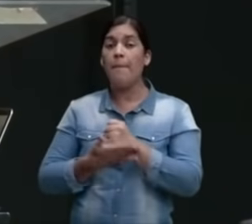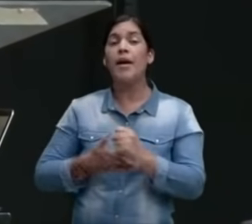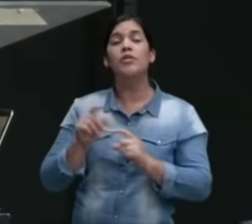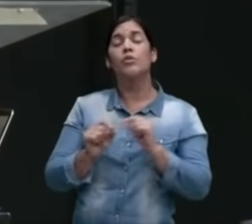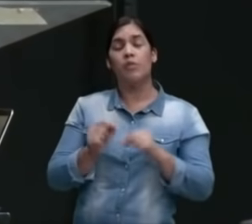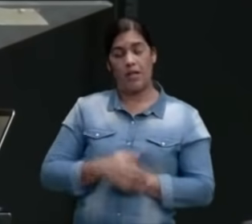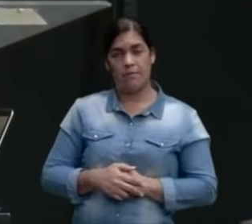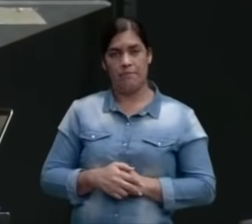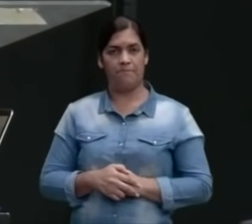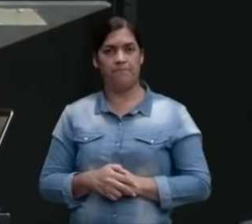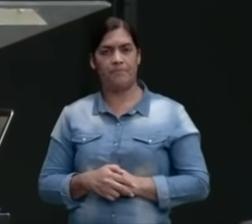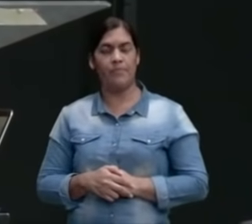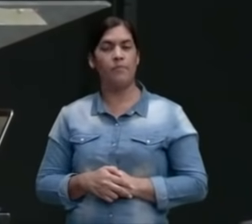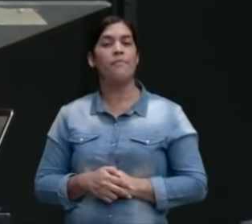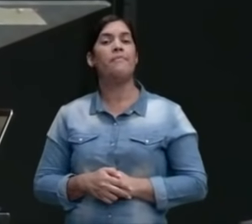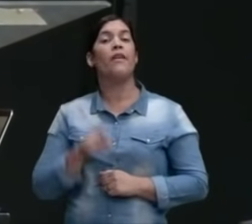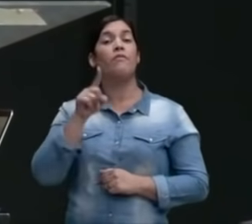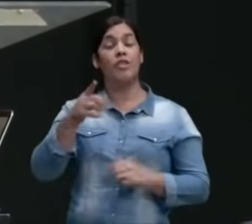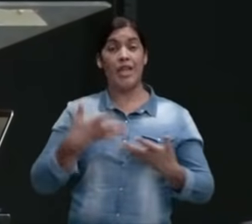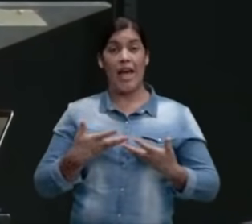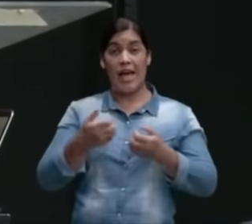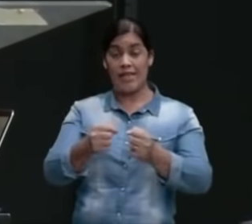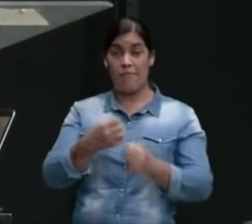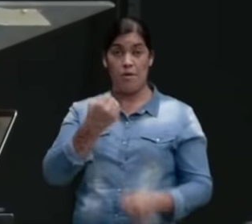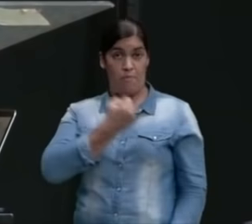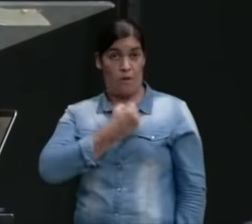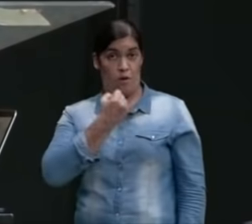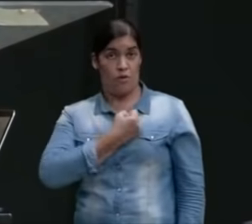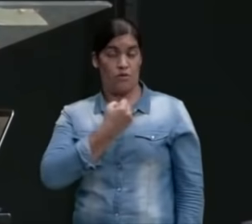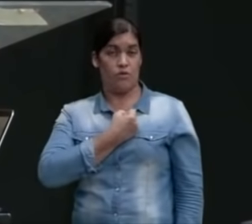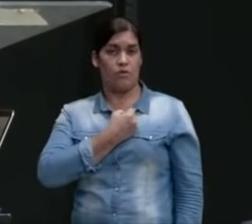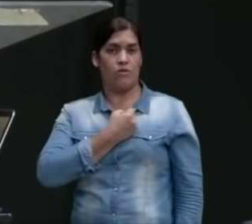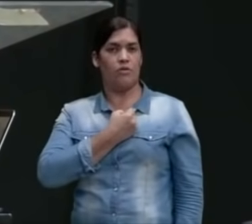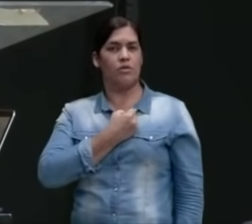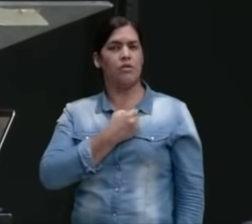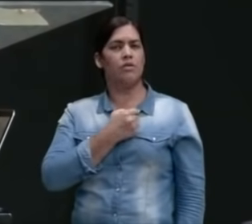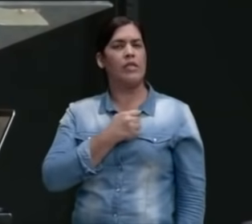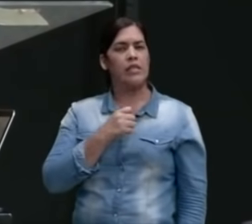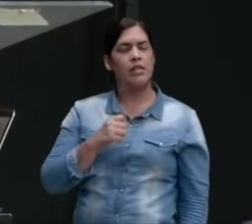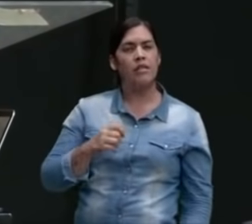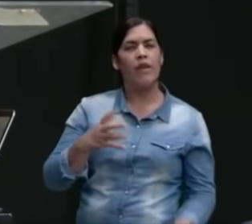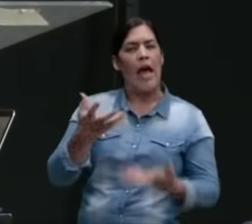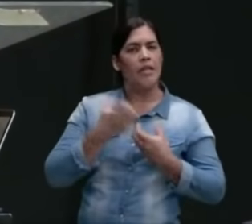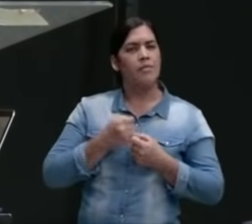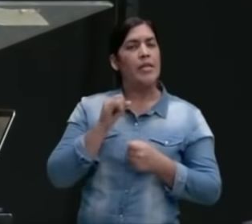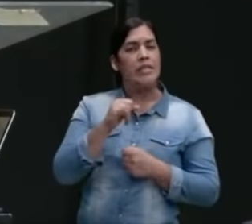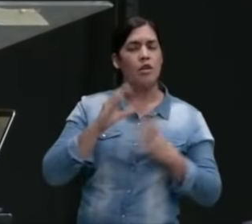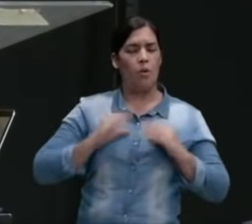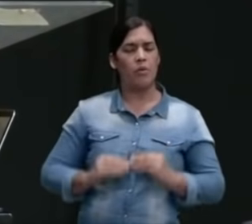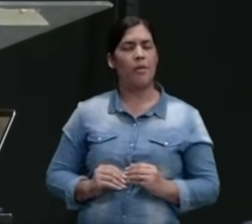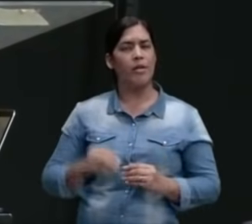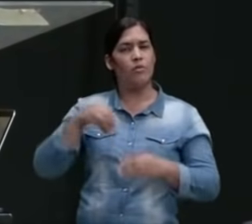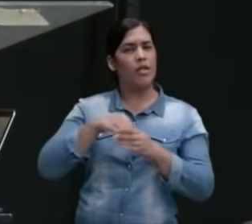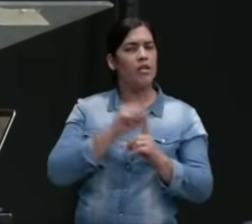você vai receber pontuações de acordo com o seu comportamento na sociedade. Olha o que